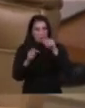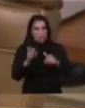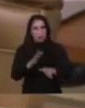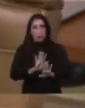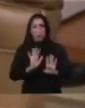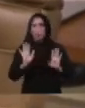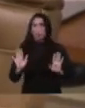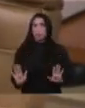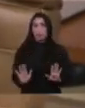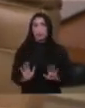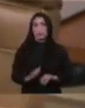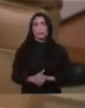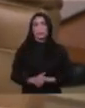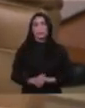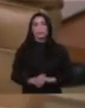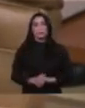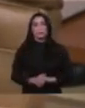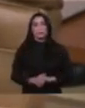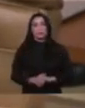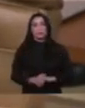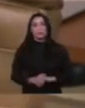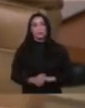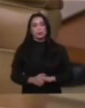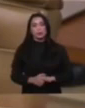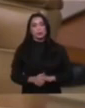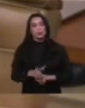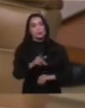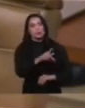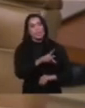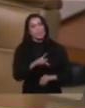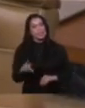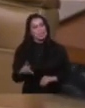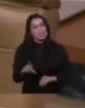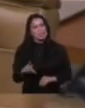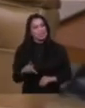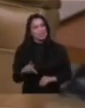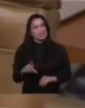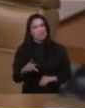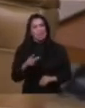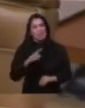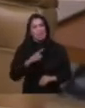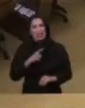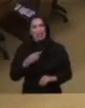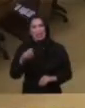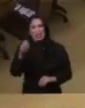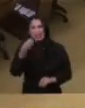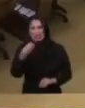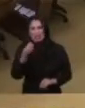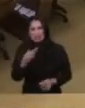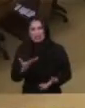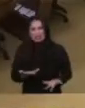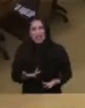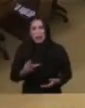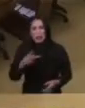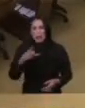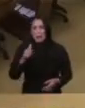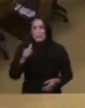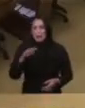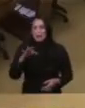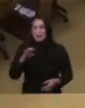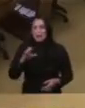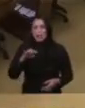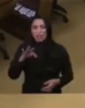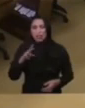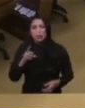Presidente, é patético e medíocre. Eu repito, é patético e